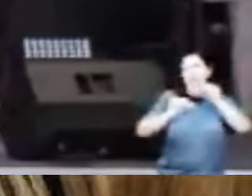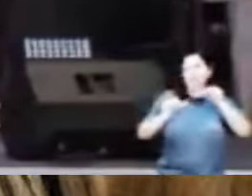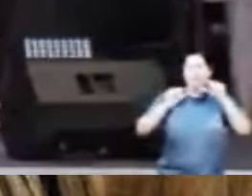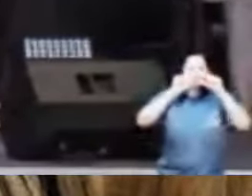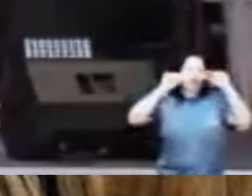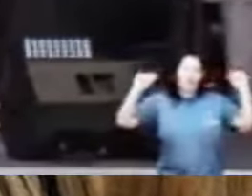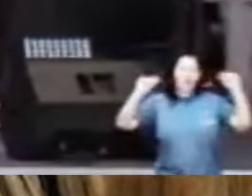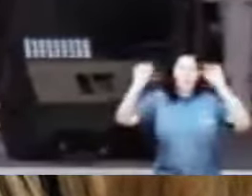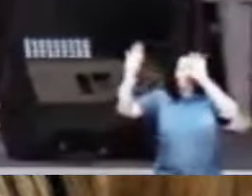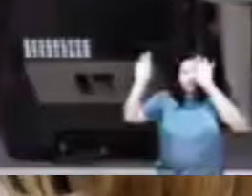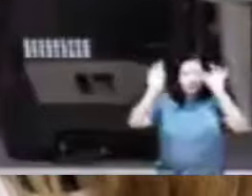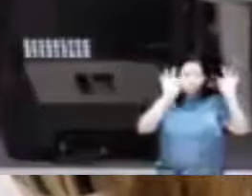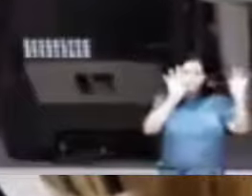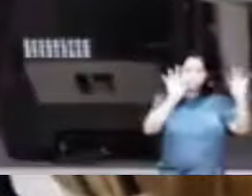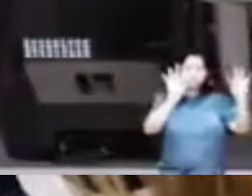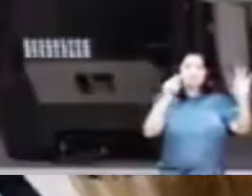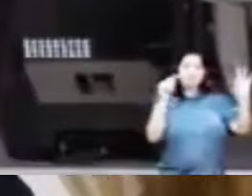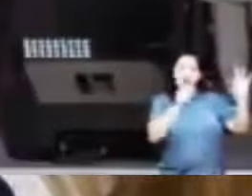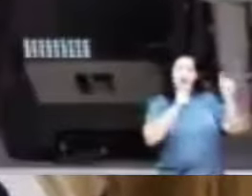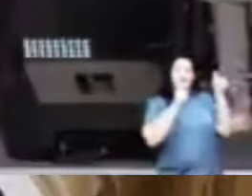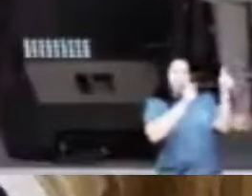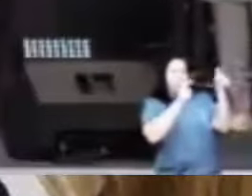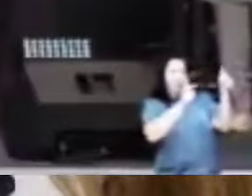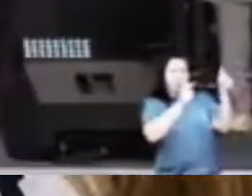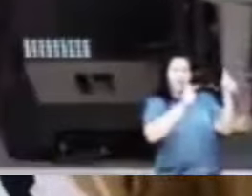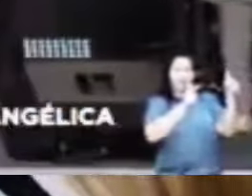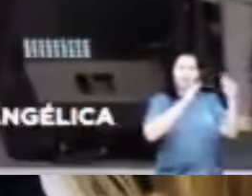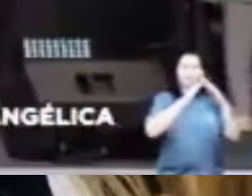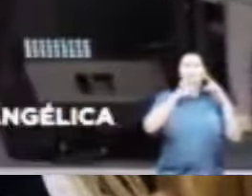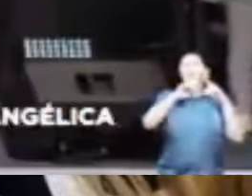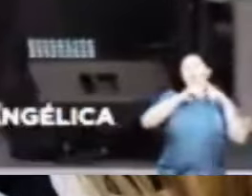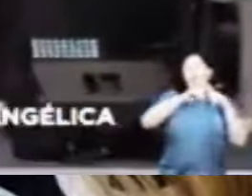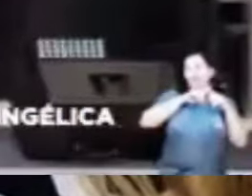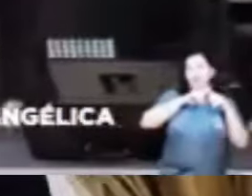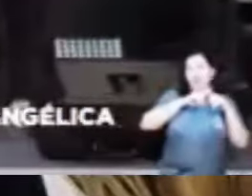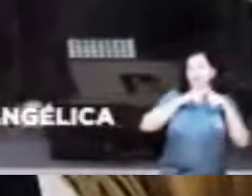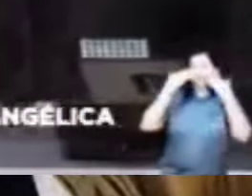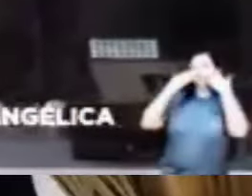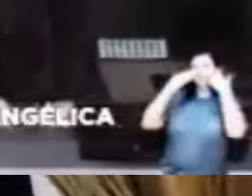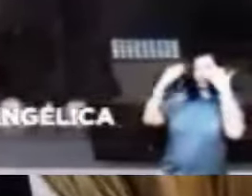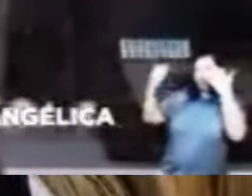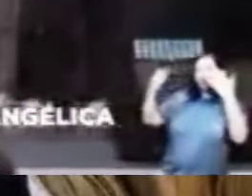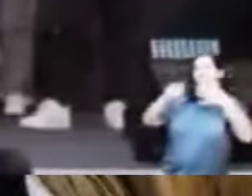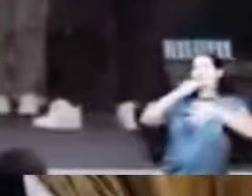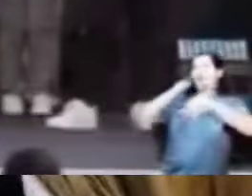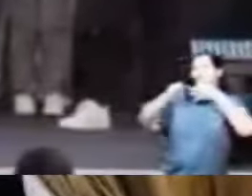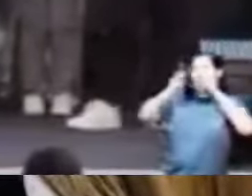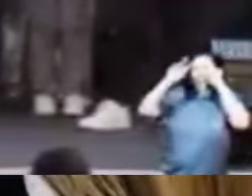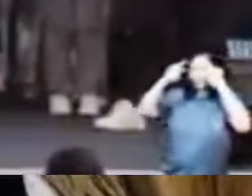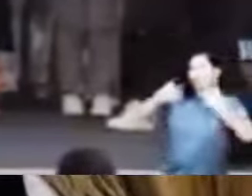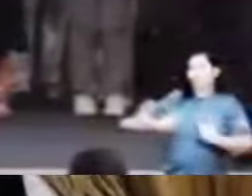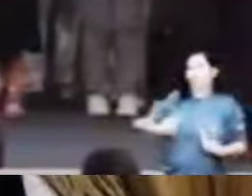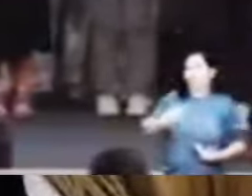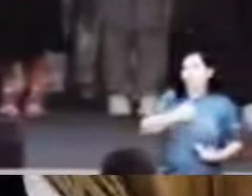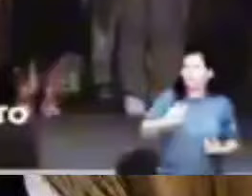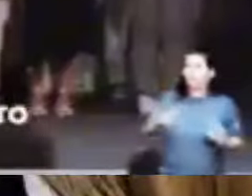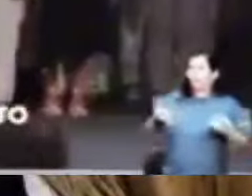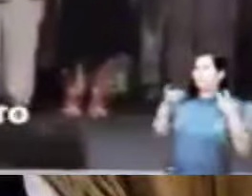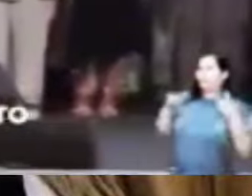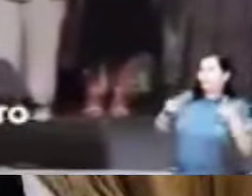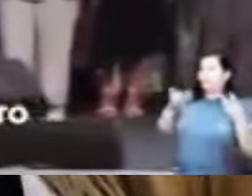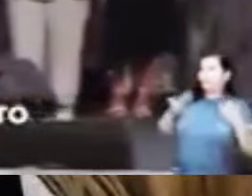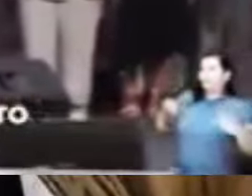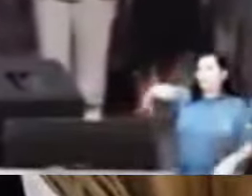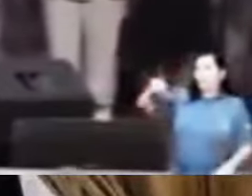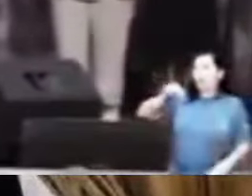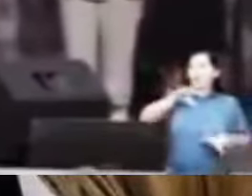ele anda assim tão nervoso, é. E agora tá comprando briga com os outros pastores. E onde é que ficou aquele mandamento, hein? De amar uns aos